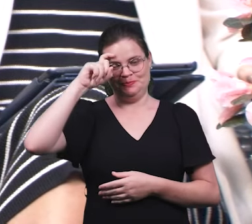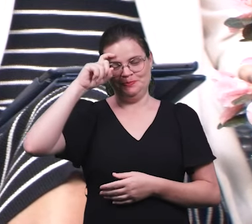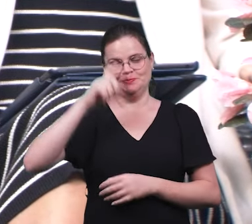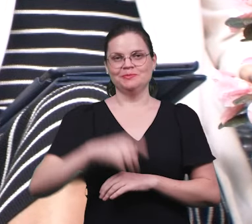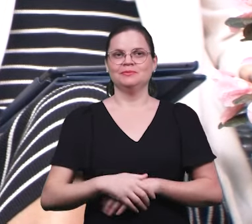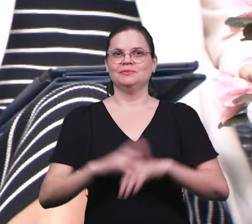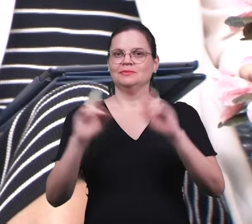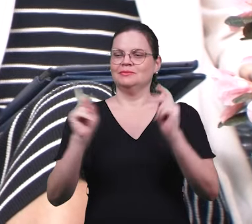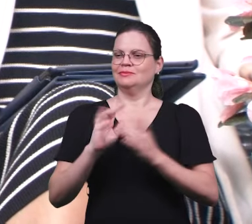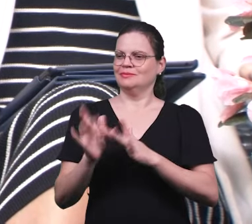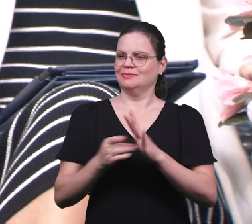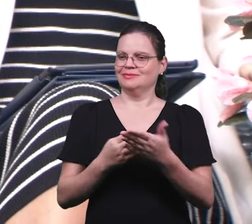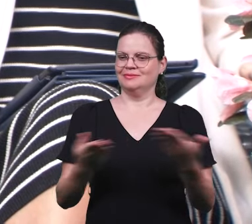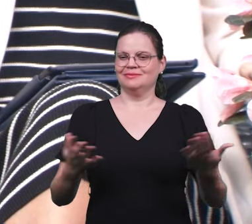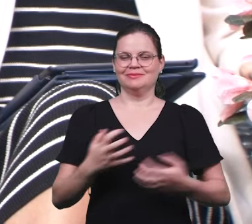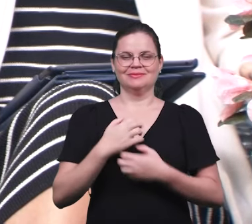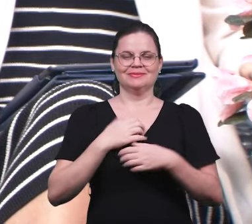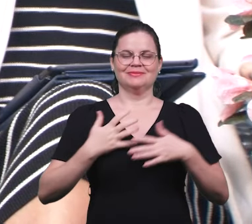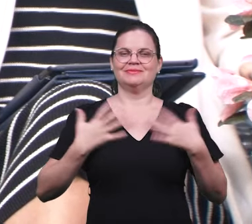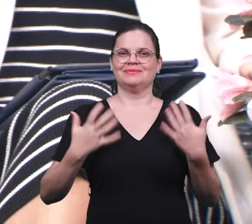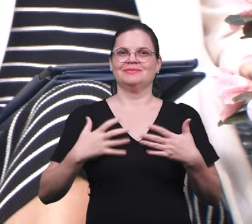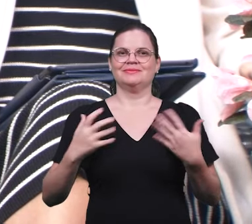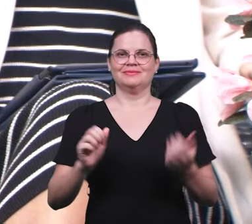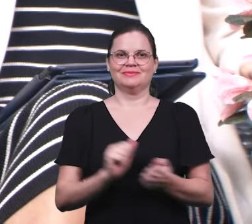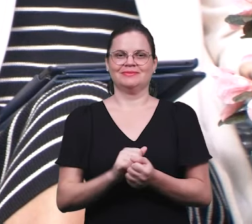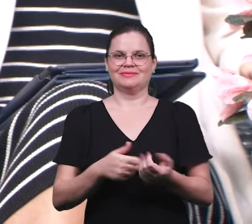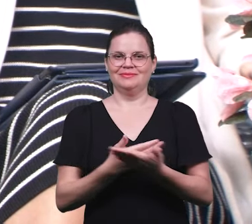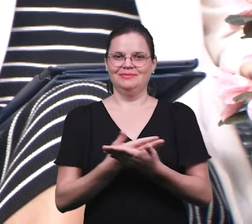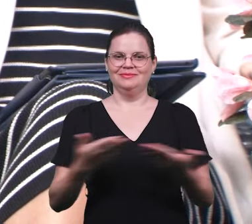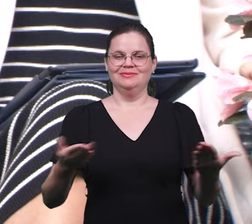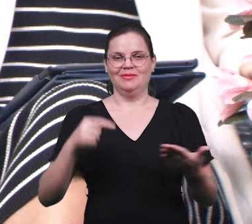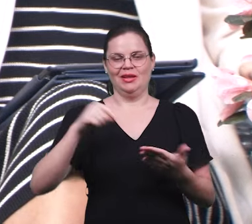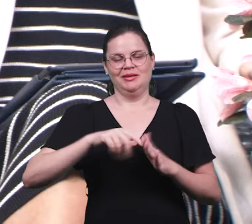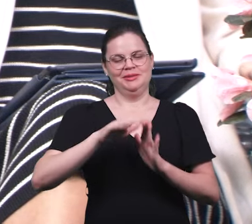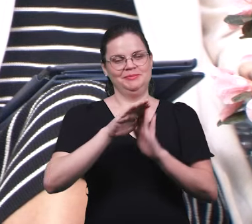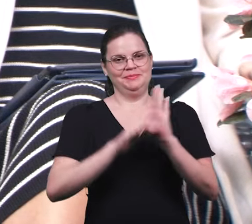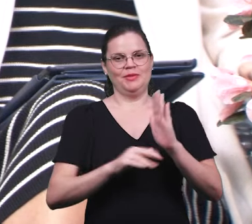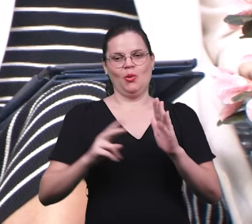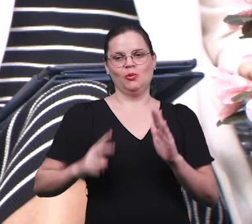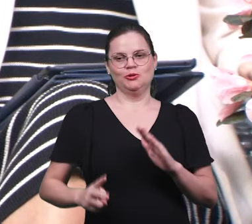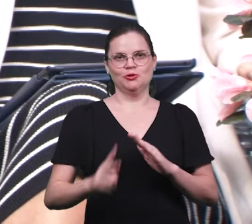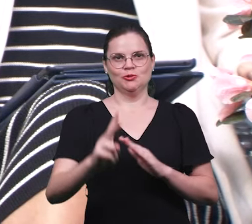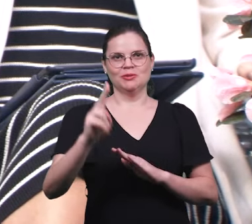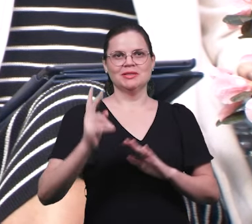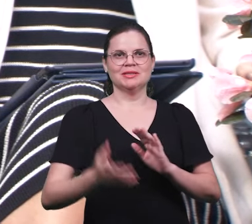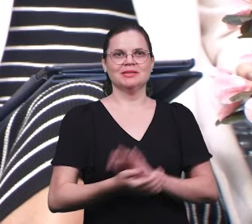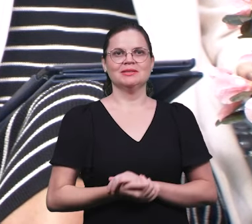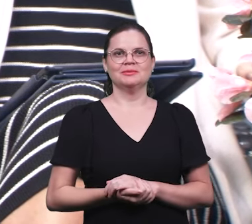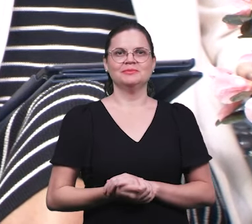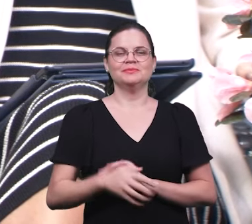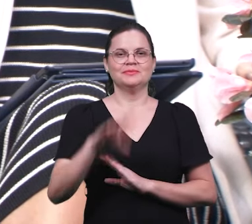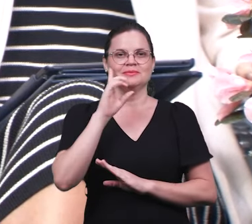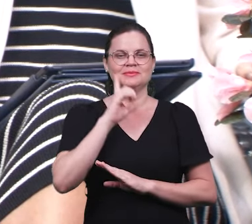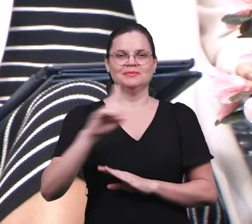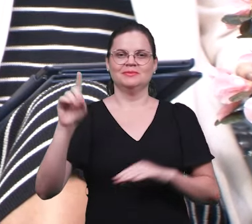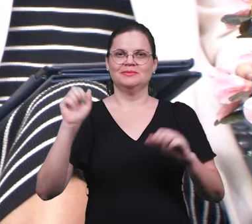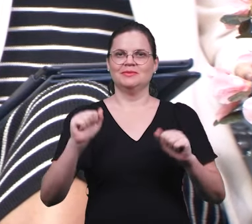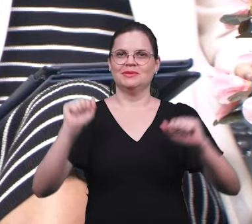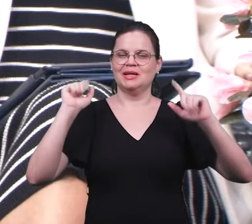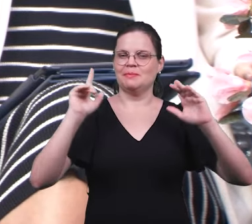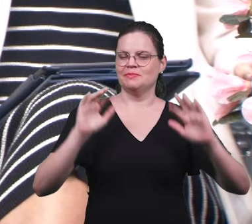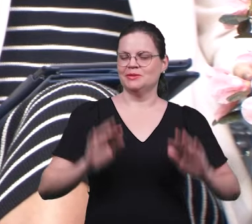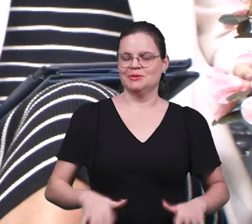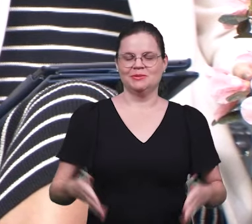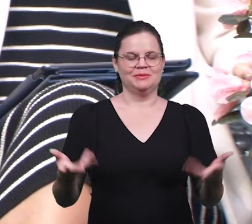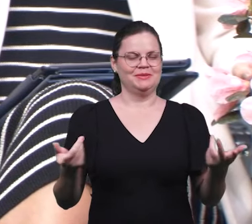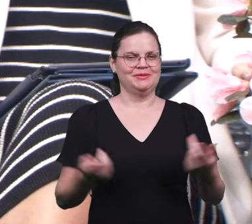Senhor a todos, uma alegria estar aqui participando desse programa, da continuação, né? Deus tem nos abençoado